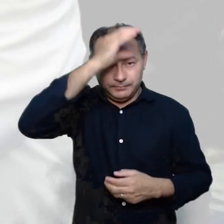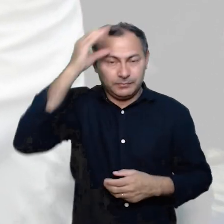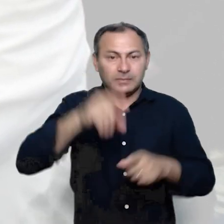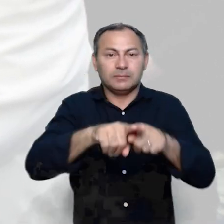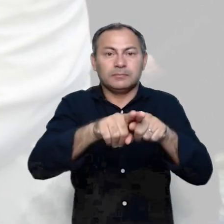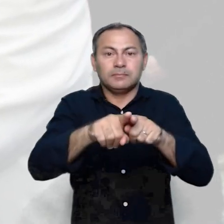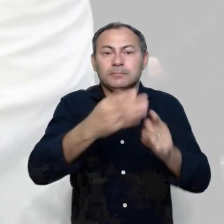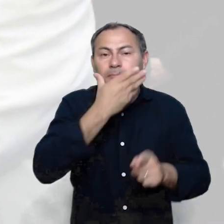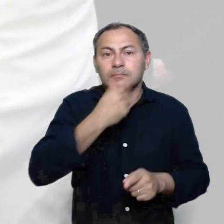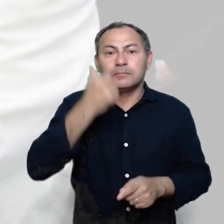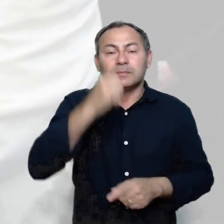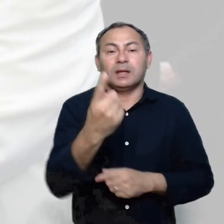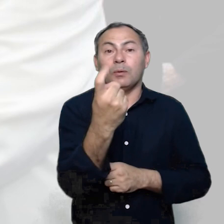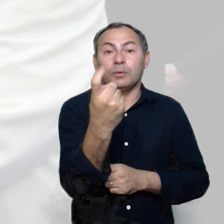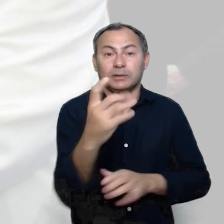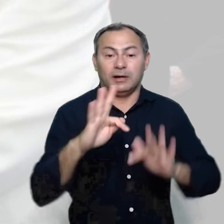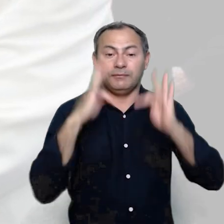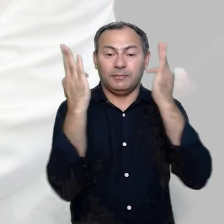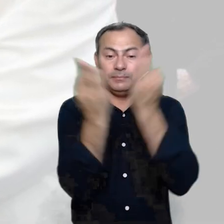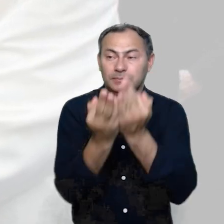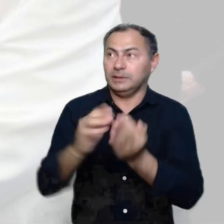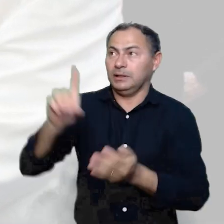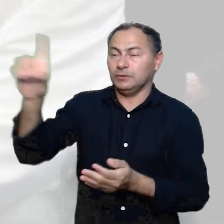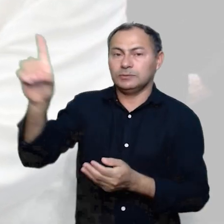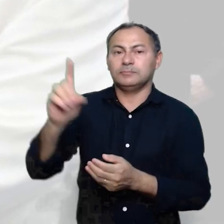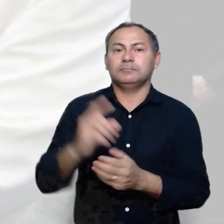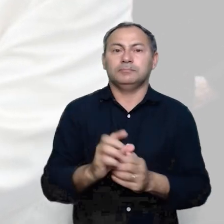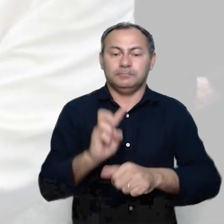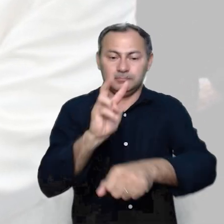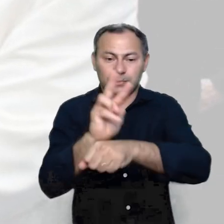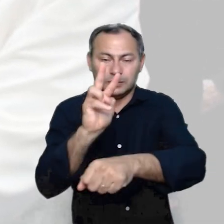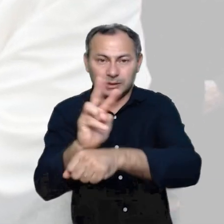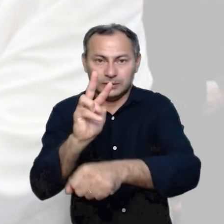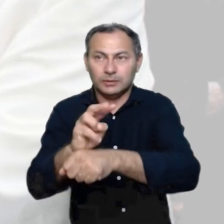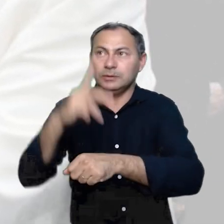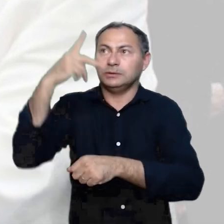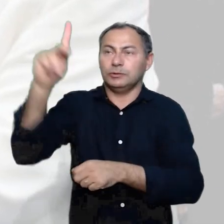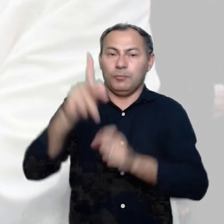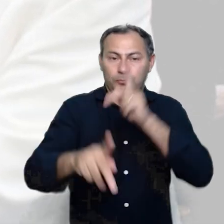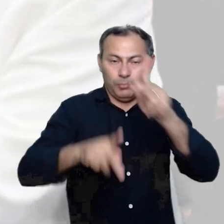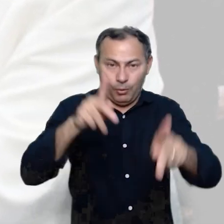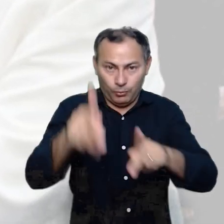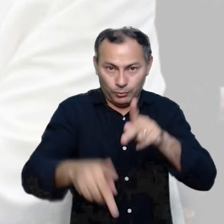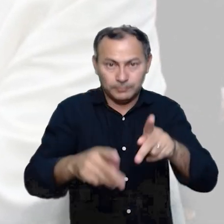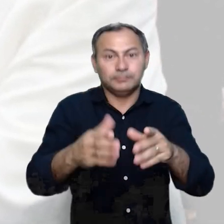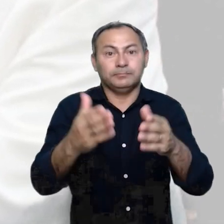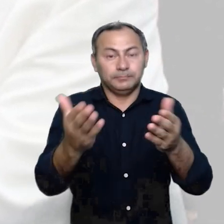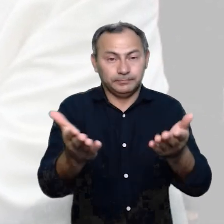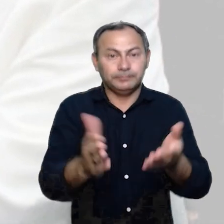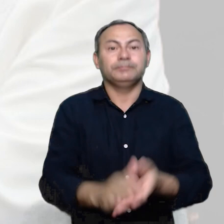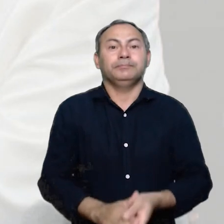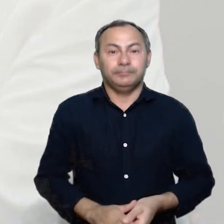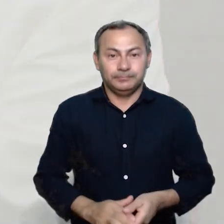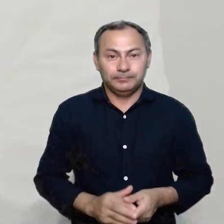e irmãs, na única família de Deus que os protege como seu povo. Então,